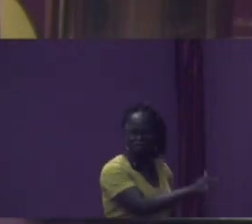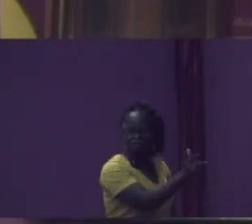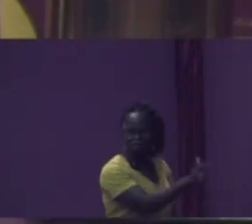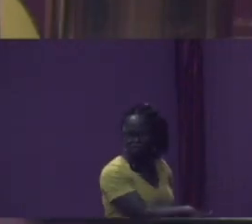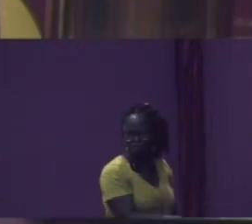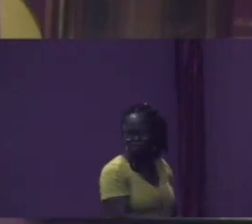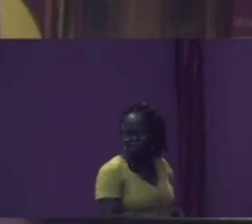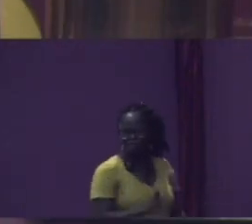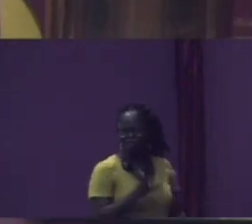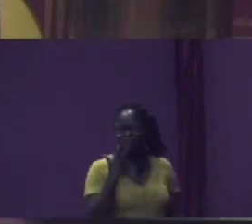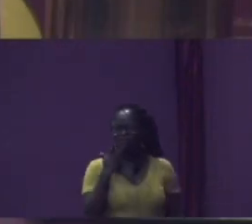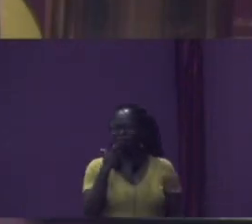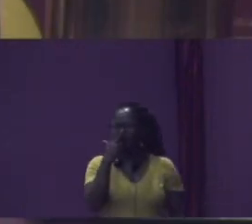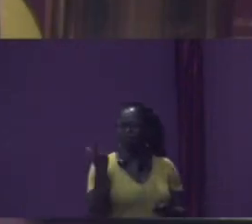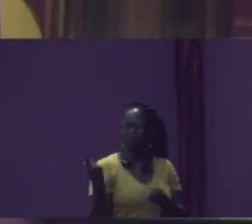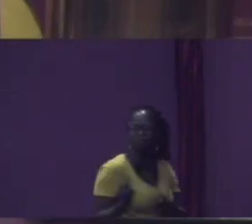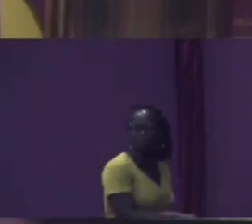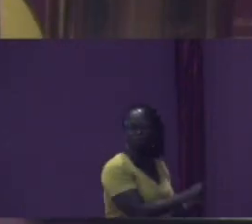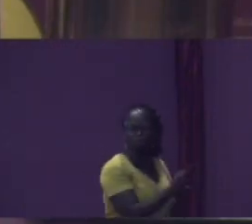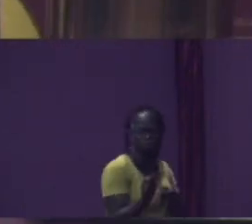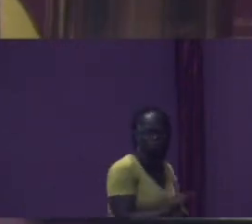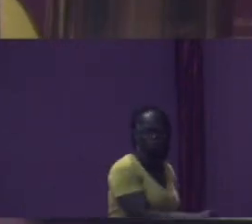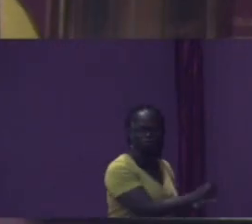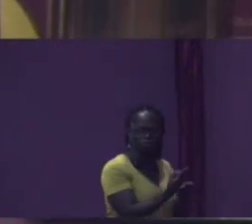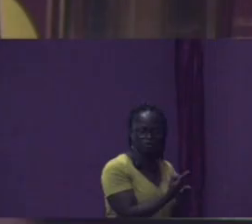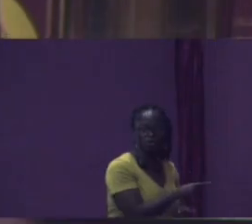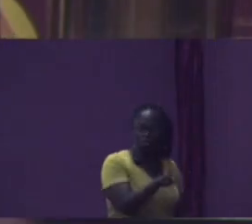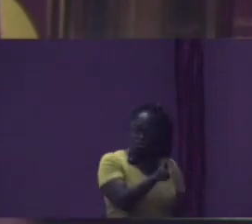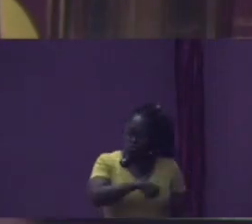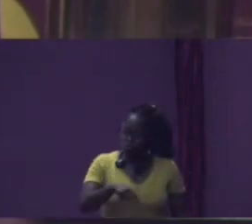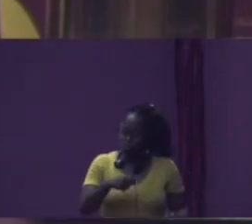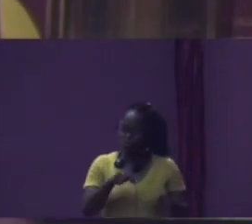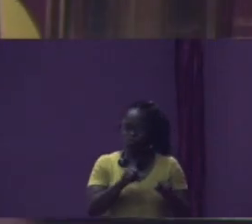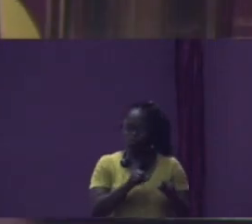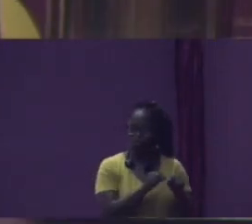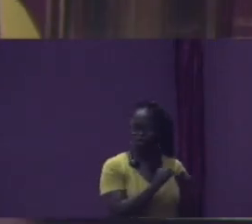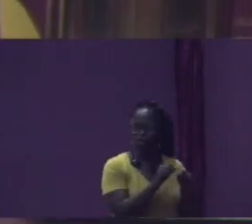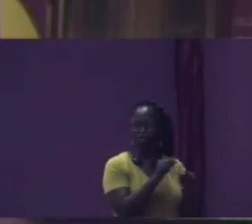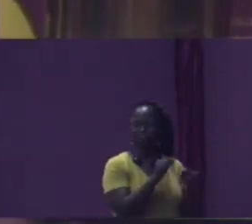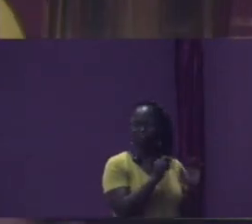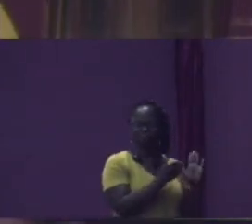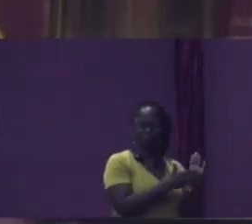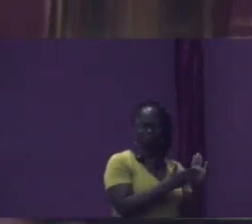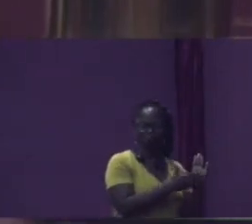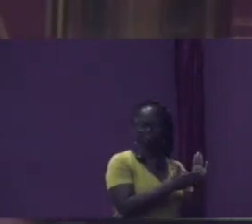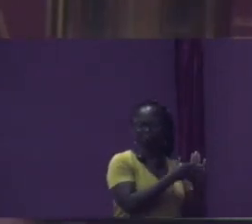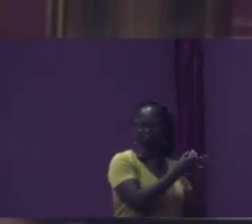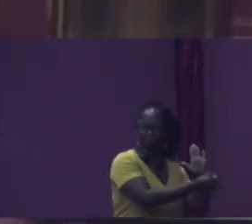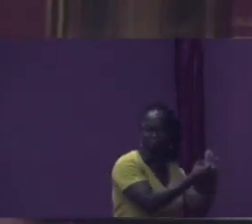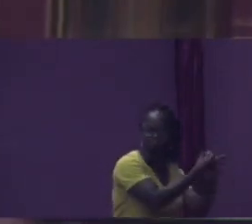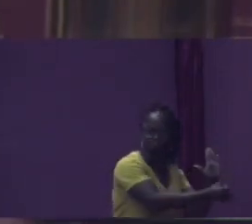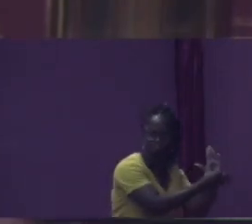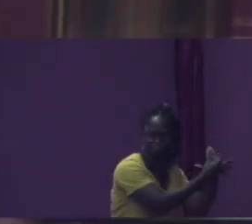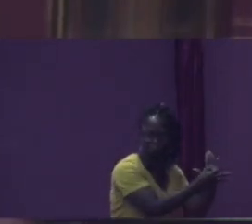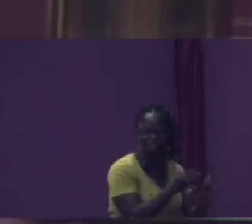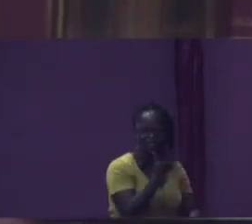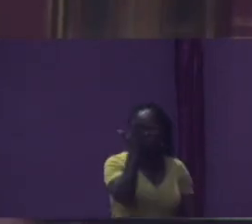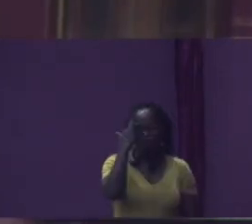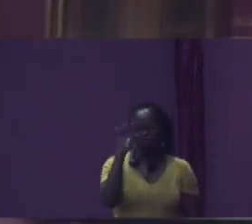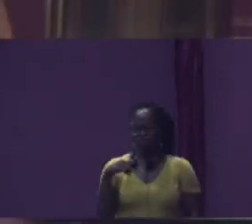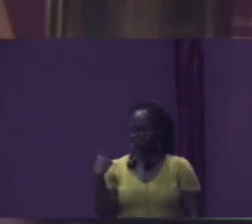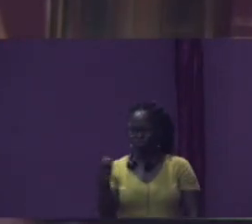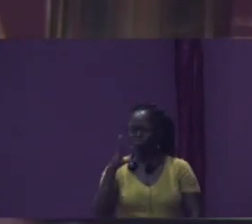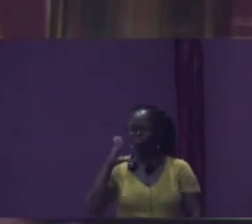fala muito contra este discurso, mas o quanto a gente precisa também torná-lo mais propositivo. Eu acho que a gente sai daqui